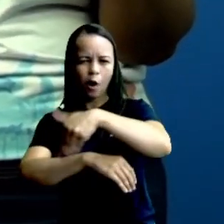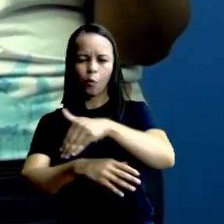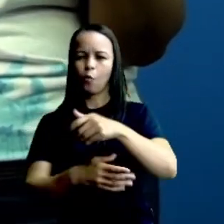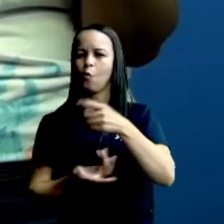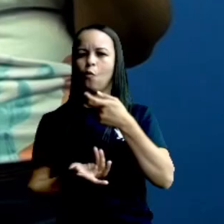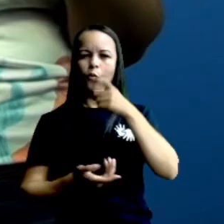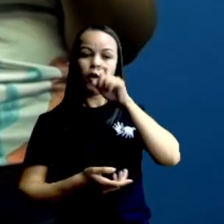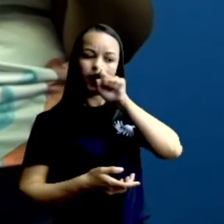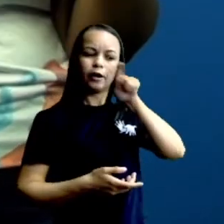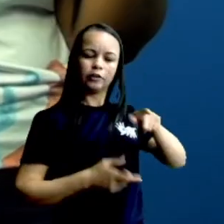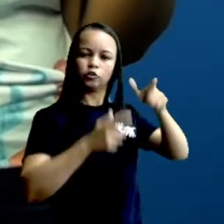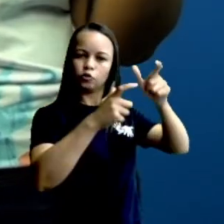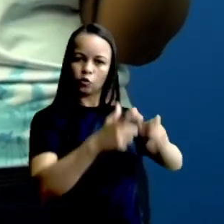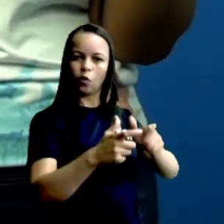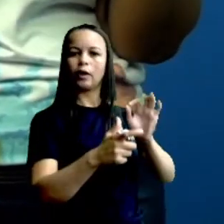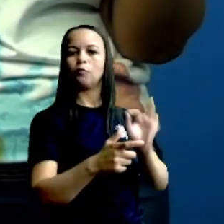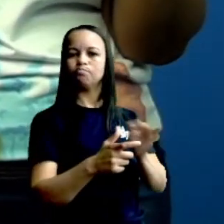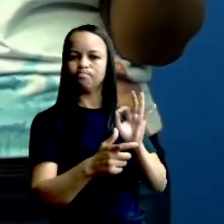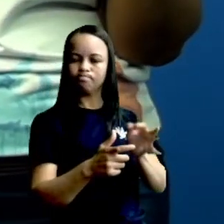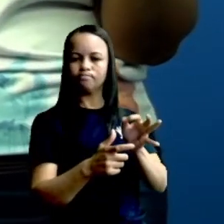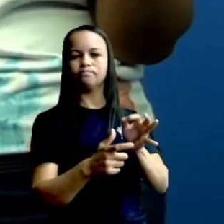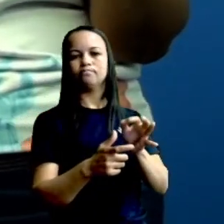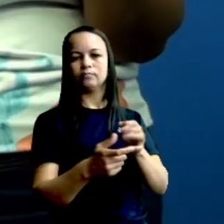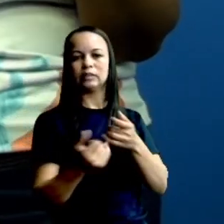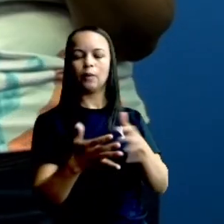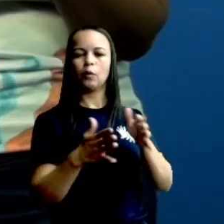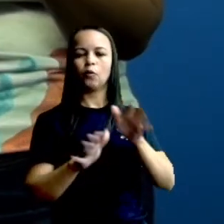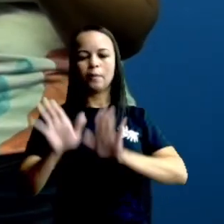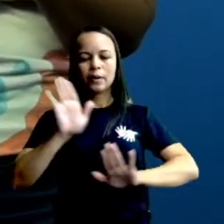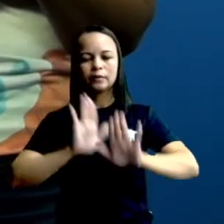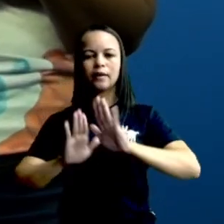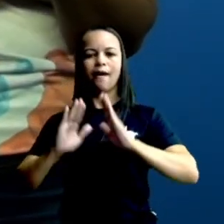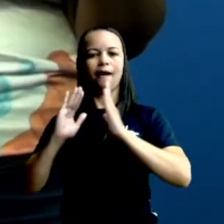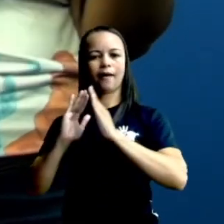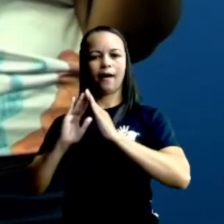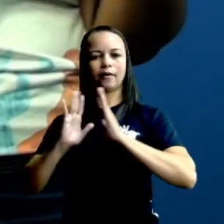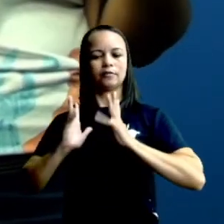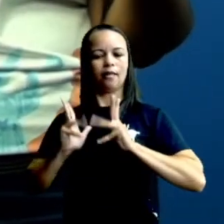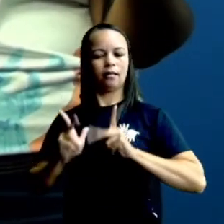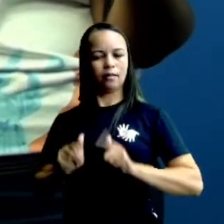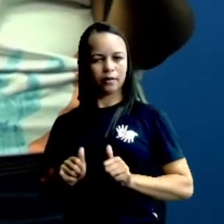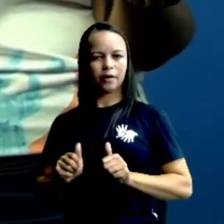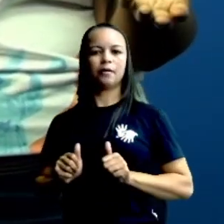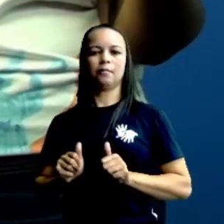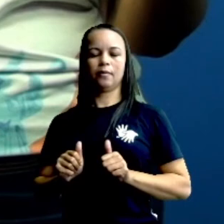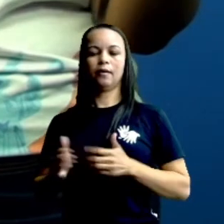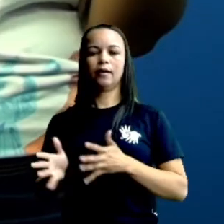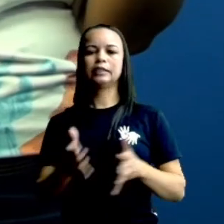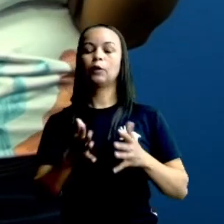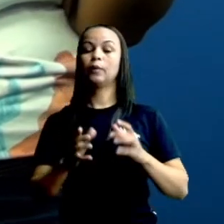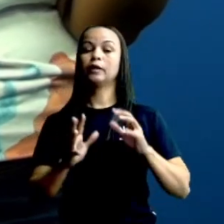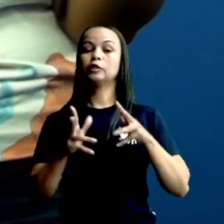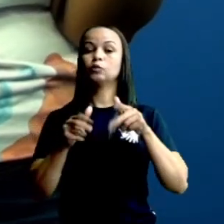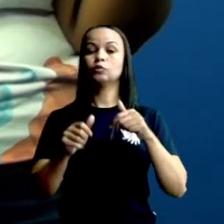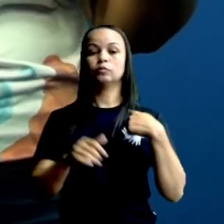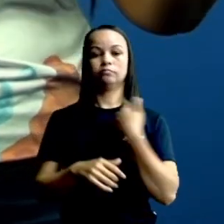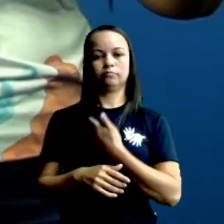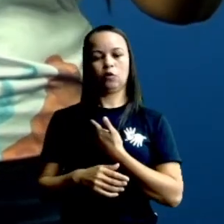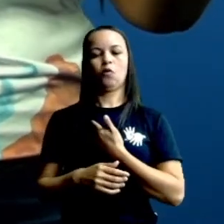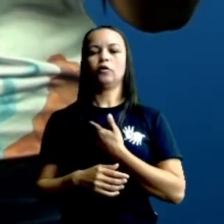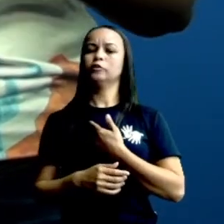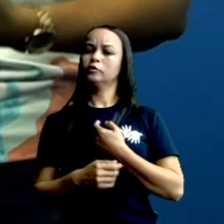local indicado, procurar manter a nossa casa limpinha, tá bom? Tudo isso para quê? Para que nós